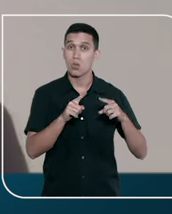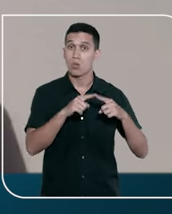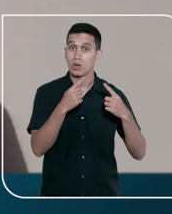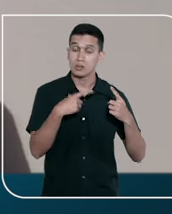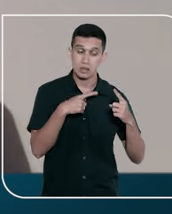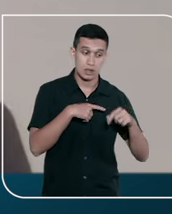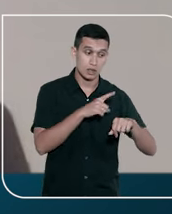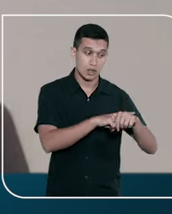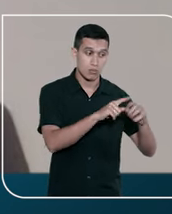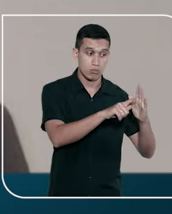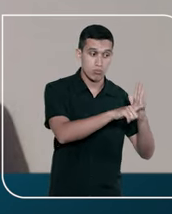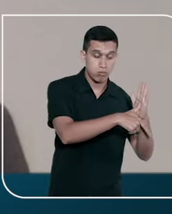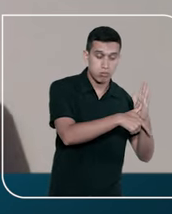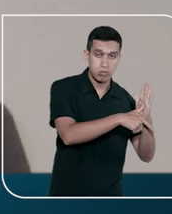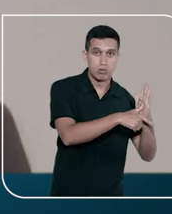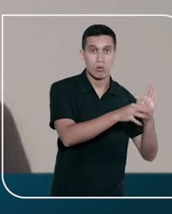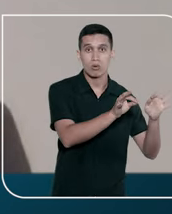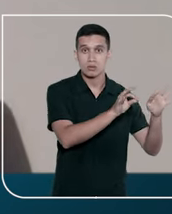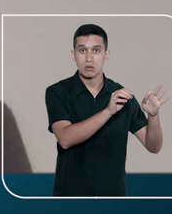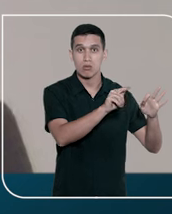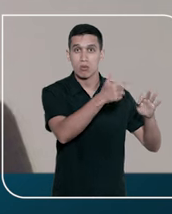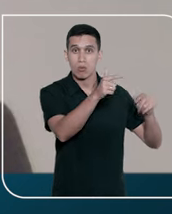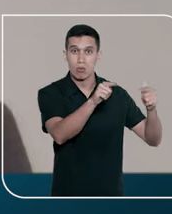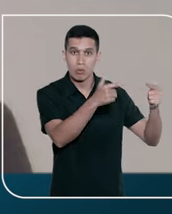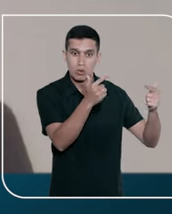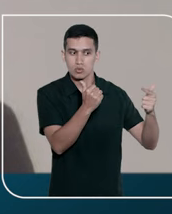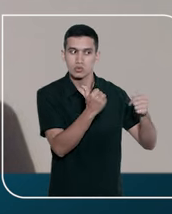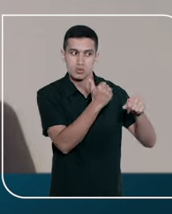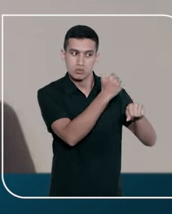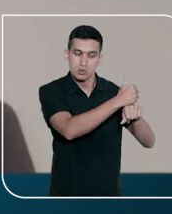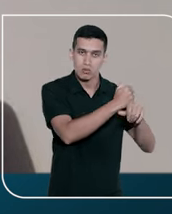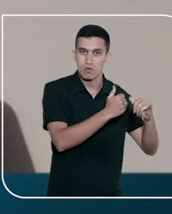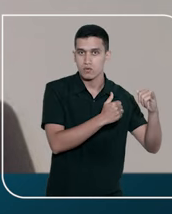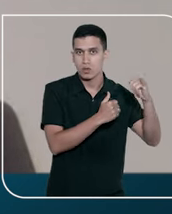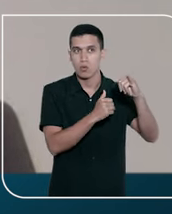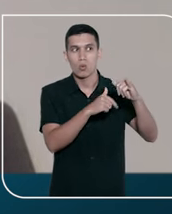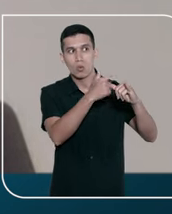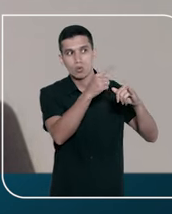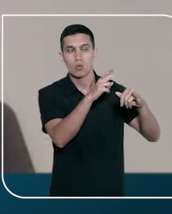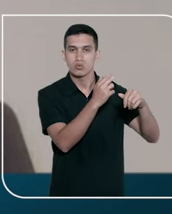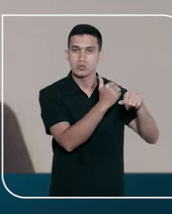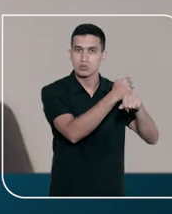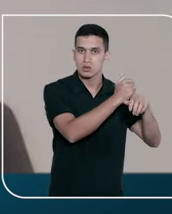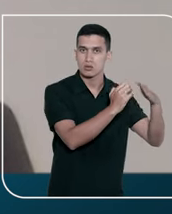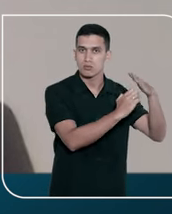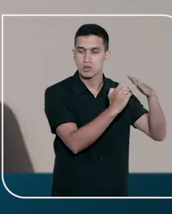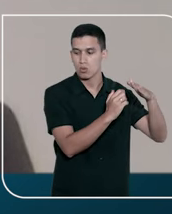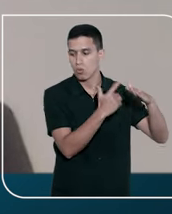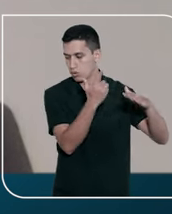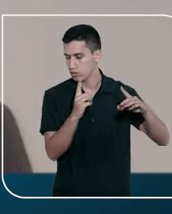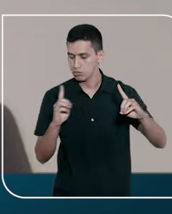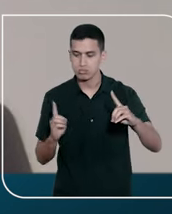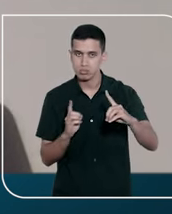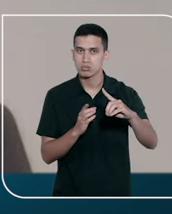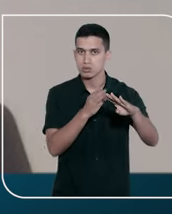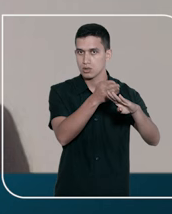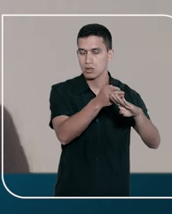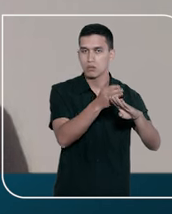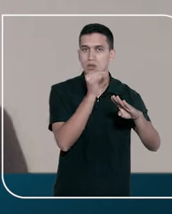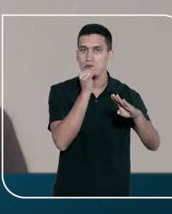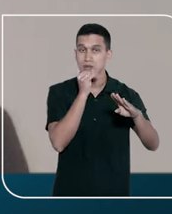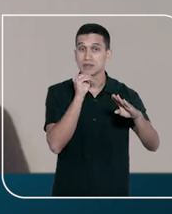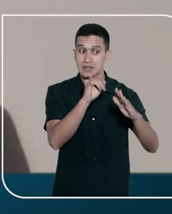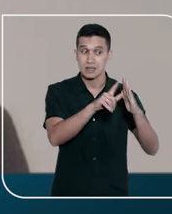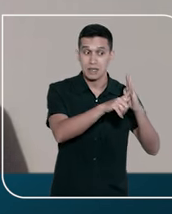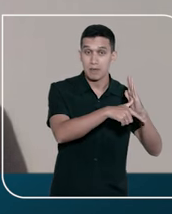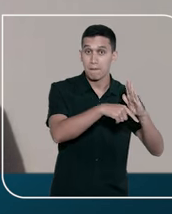atraso, outras medidas são necessárias, né? Então, por exemplo, aqui, se o atraso for superior a uma hora,